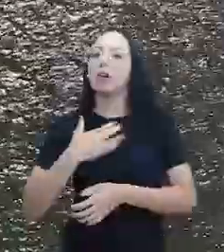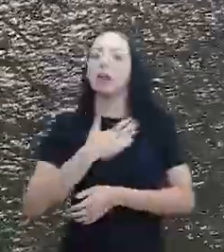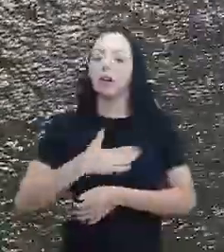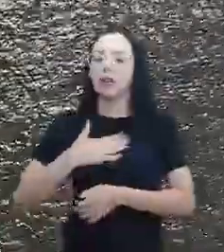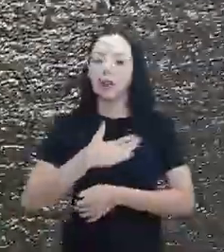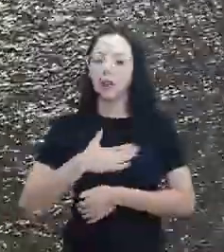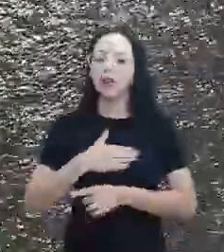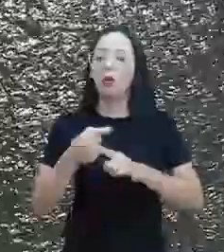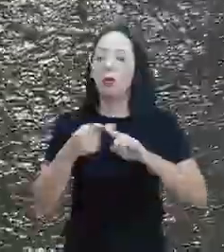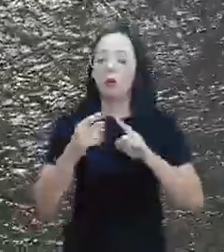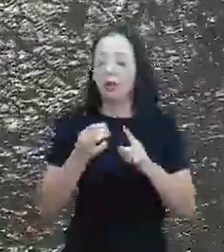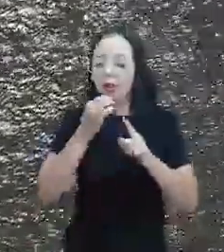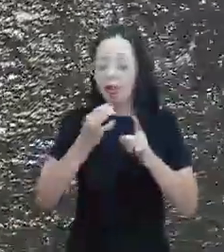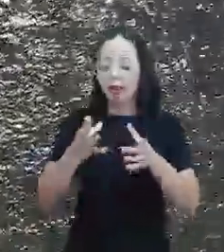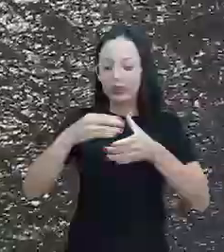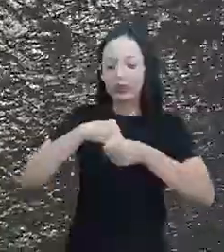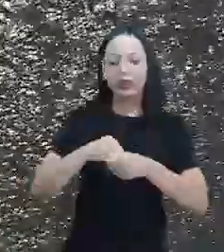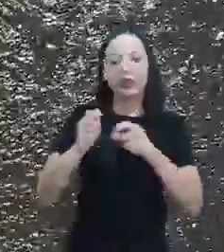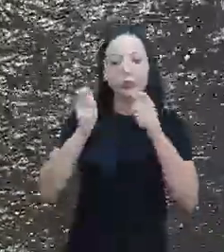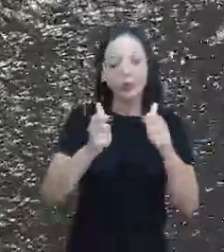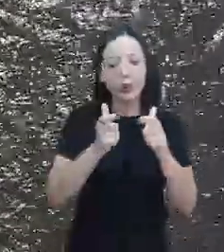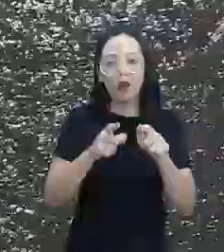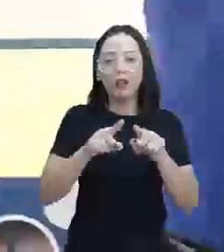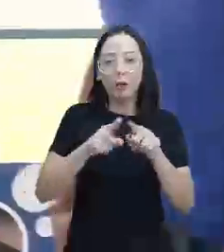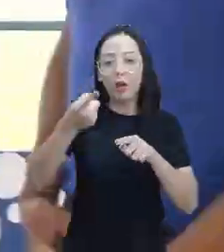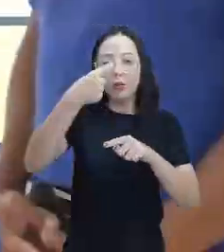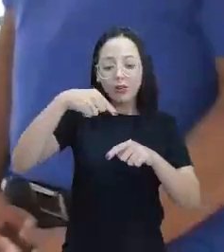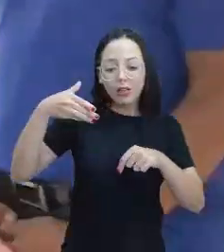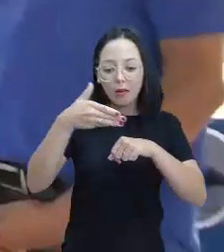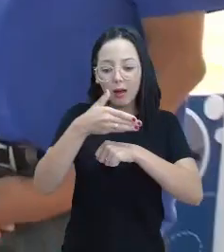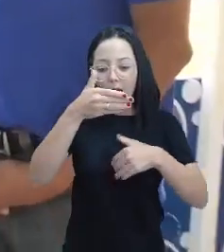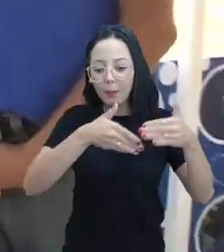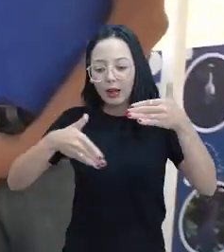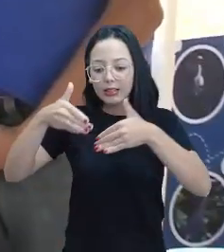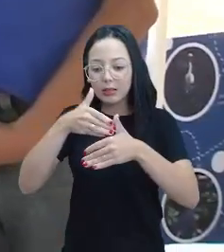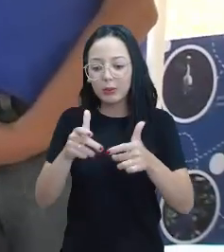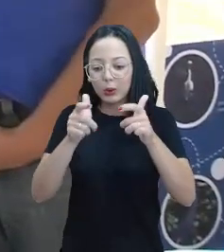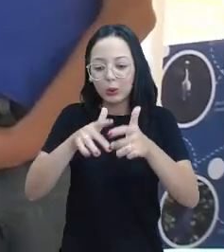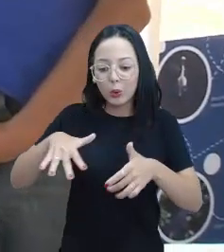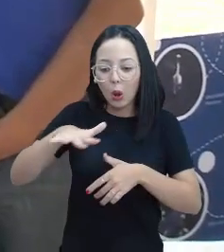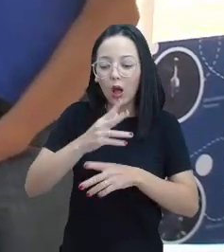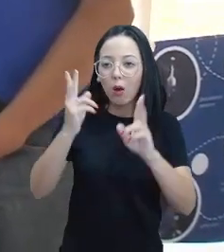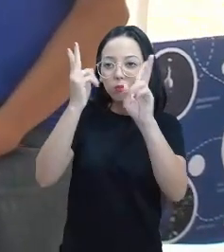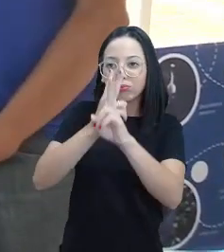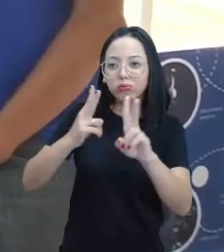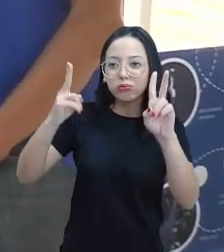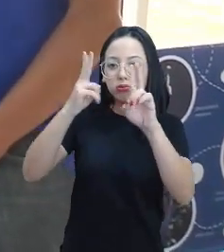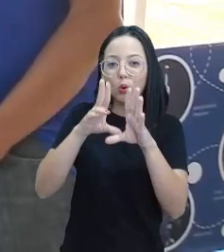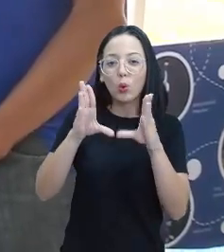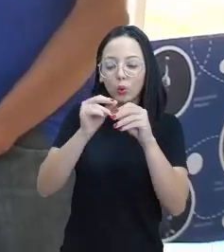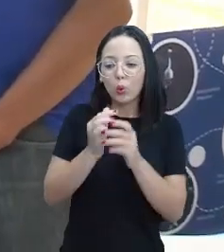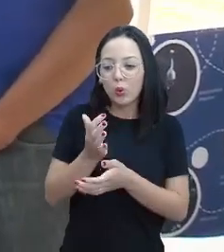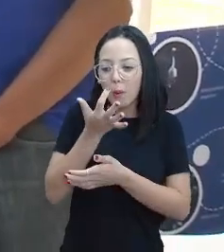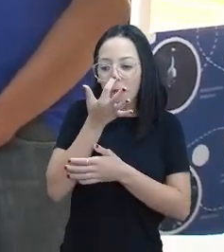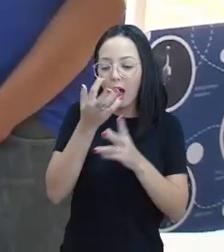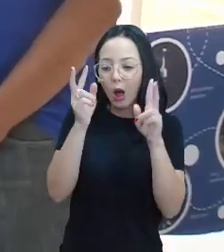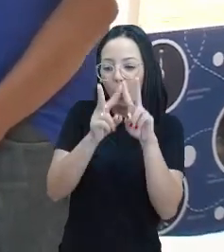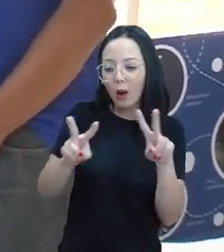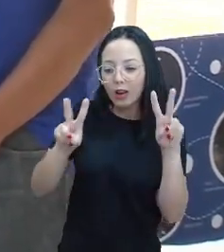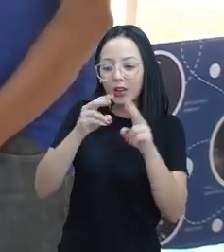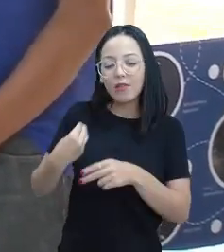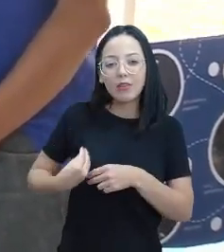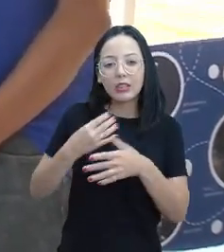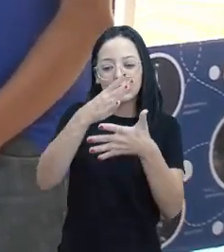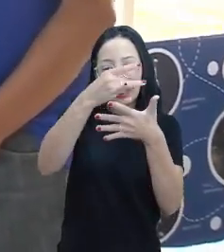porque dentro do local, né? Então, assim, participando exatamente de tudo, vendo de pertinho, olhando e vivenciando